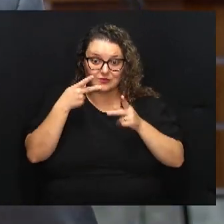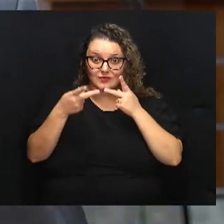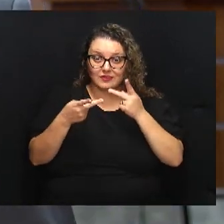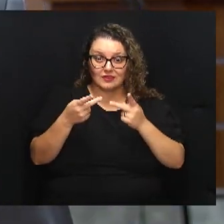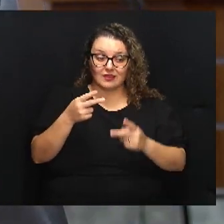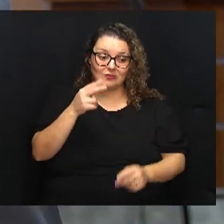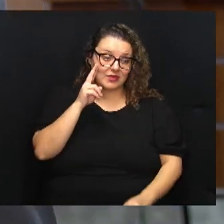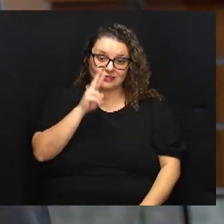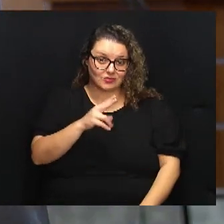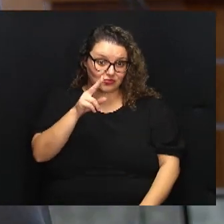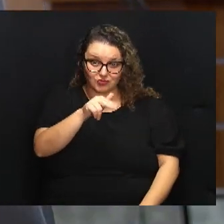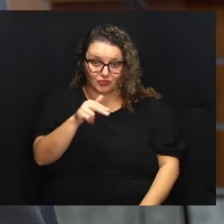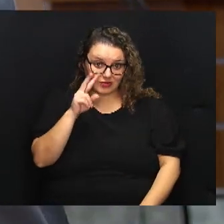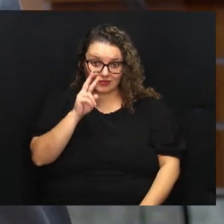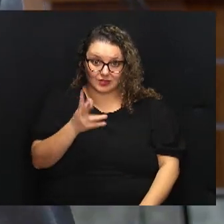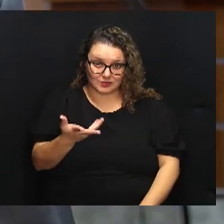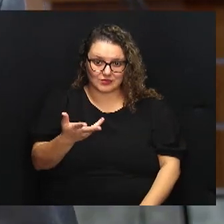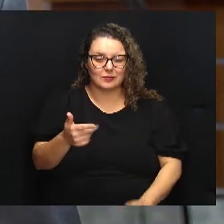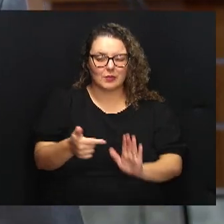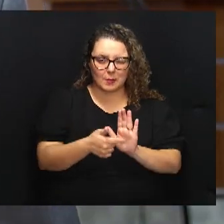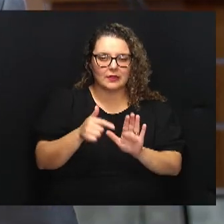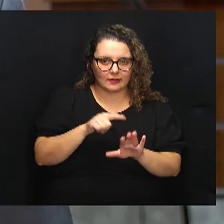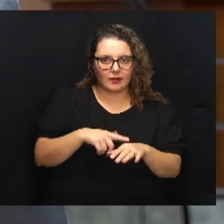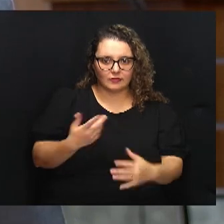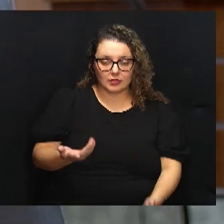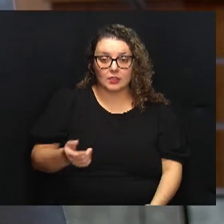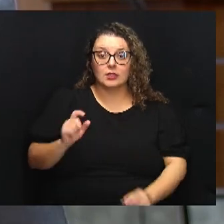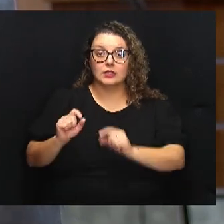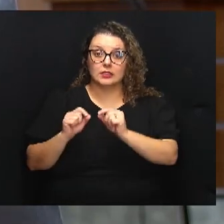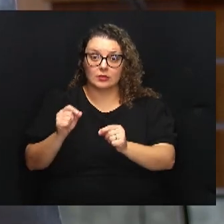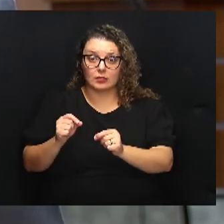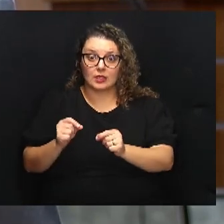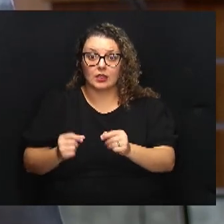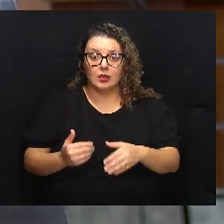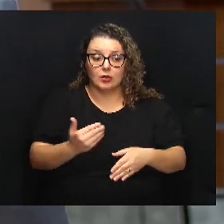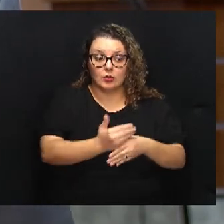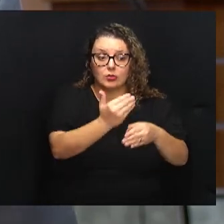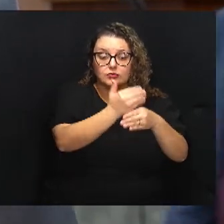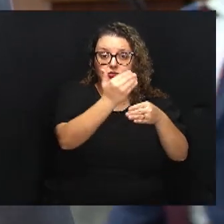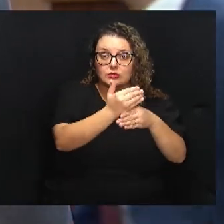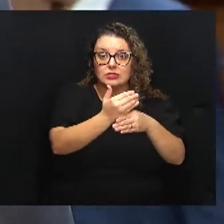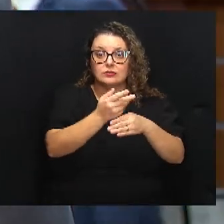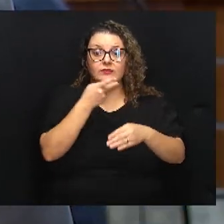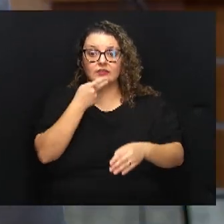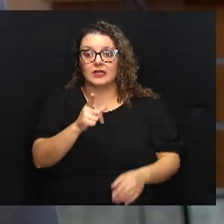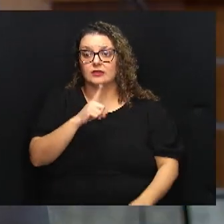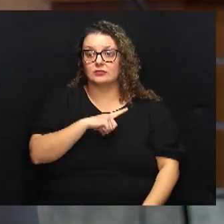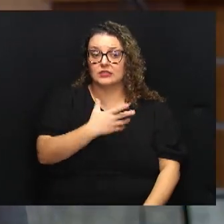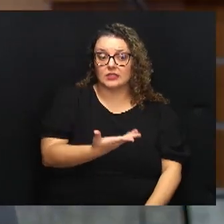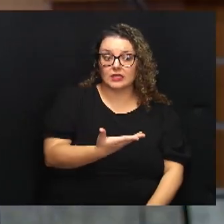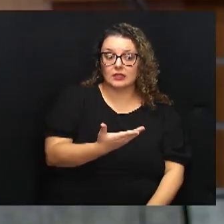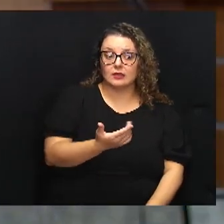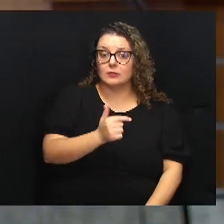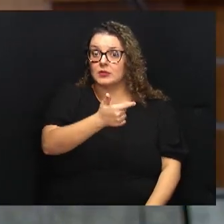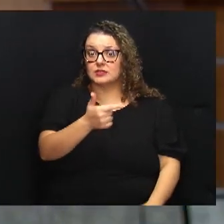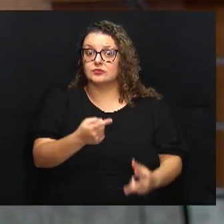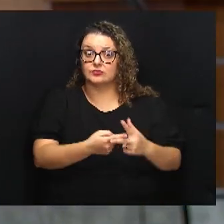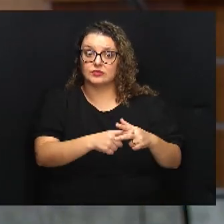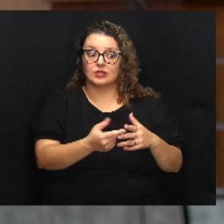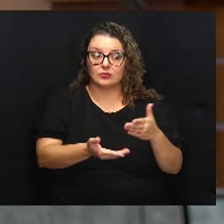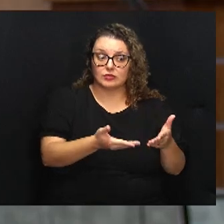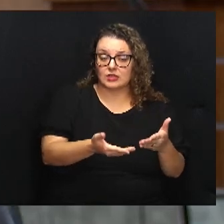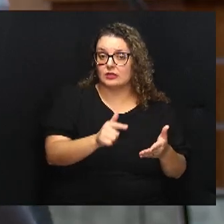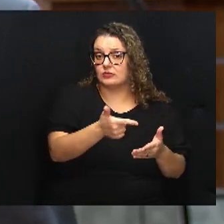de uma maneira geral. E aquele espaço é um espaço público, eu acho que tem que ser feito aí essa fiscalização, tem que